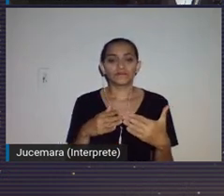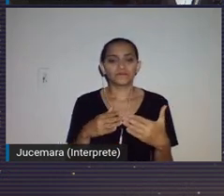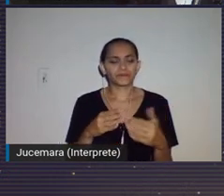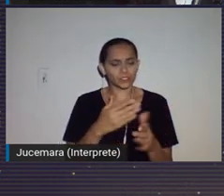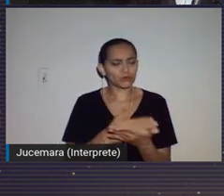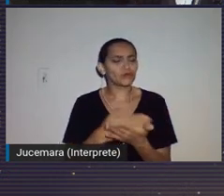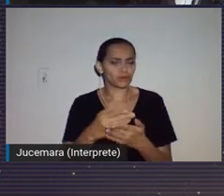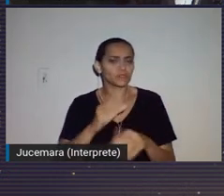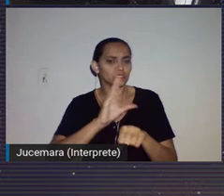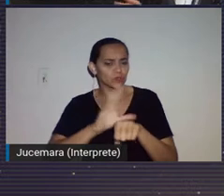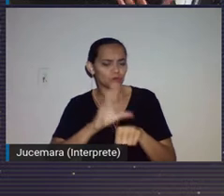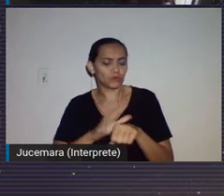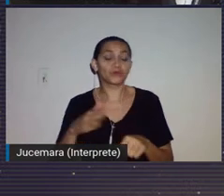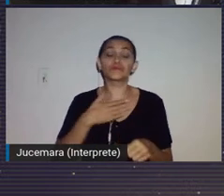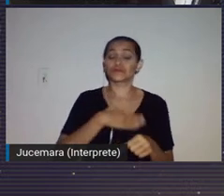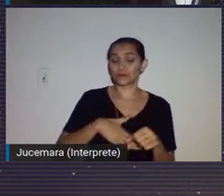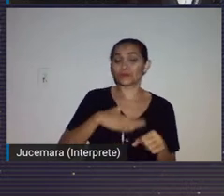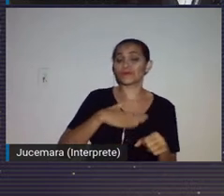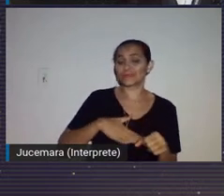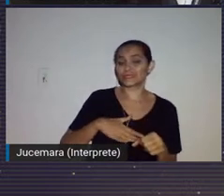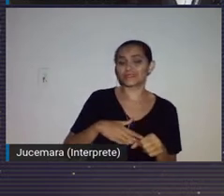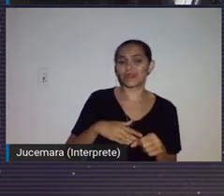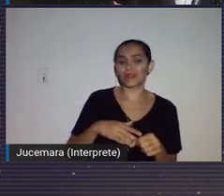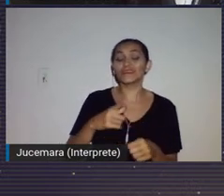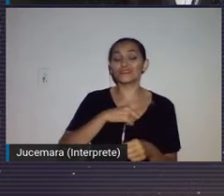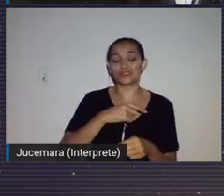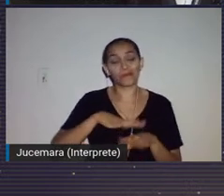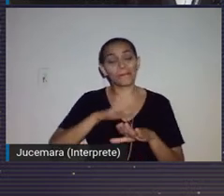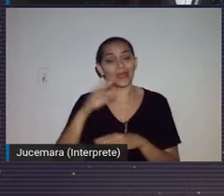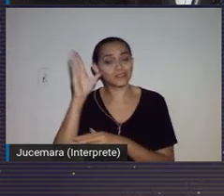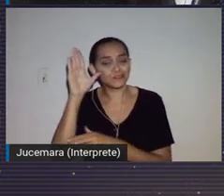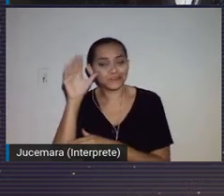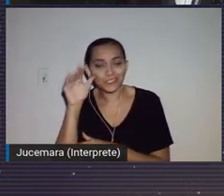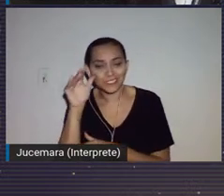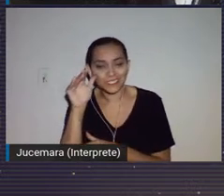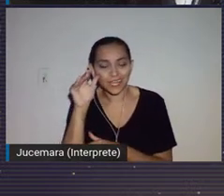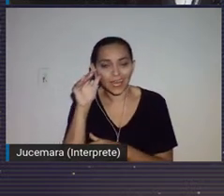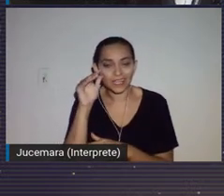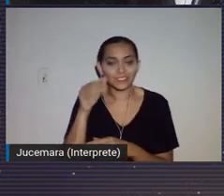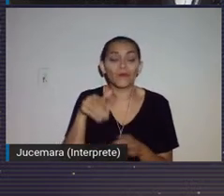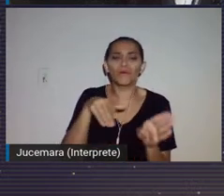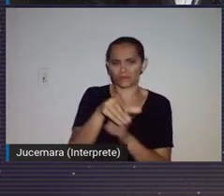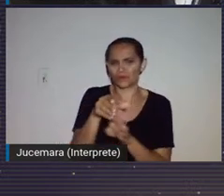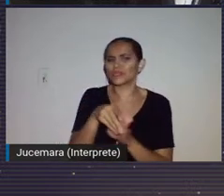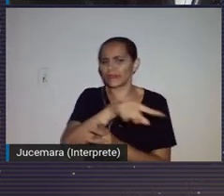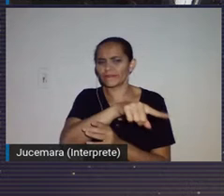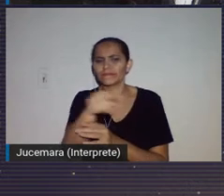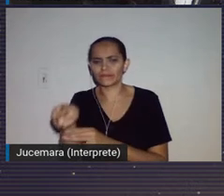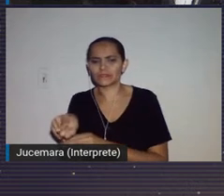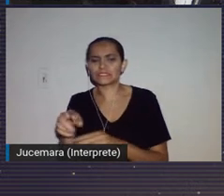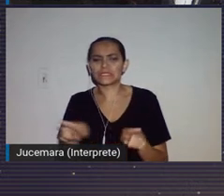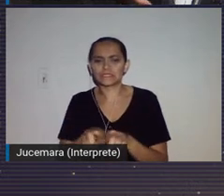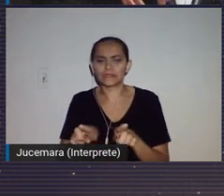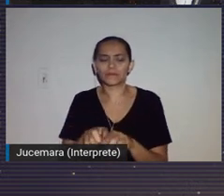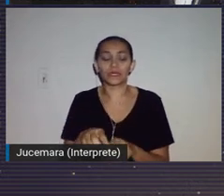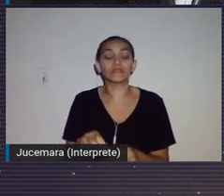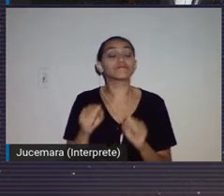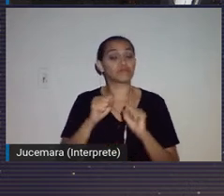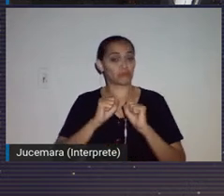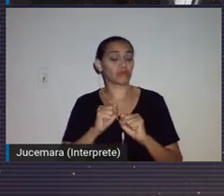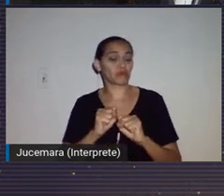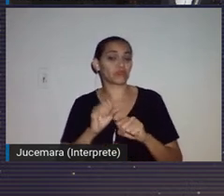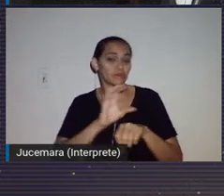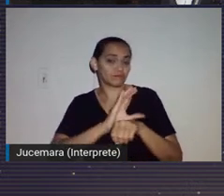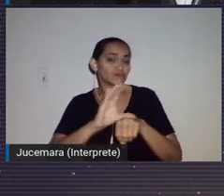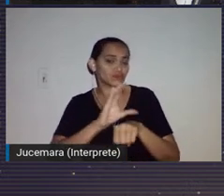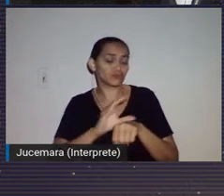gostando bastante e ficando ainda mais curioso sobre a área. Eu recomendo muito esse curso, é um curso, um dos principais cursos, eu acho, de iniciação